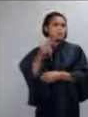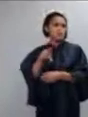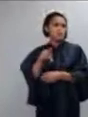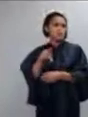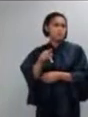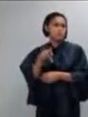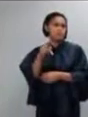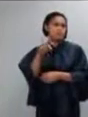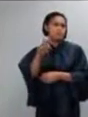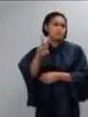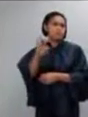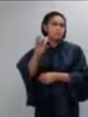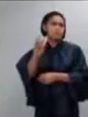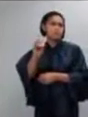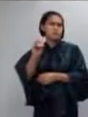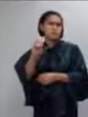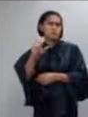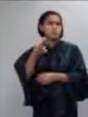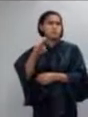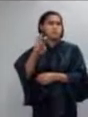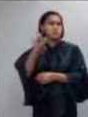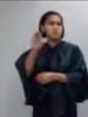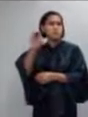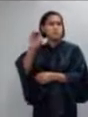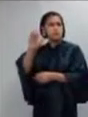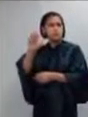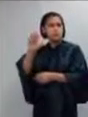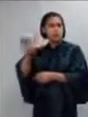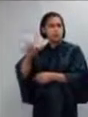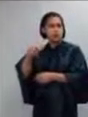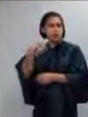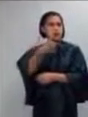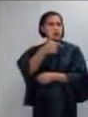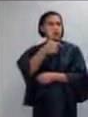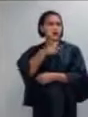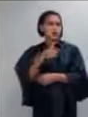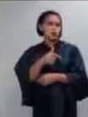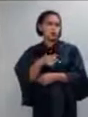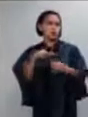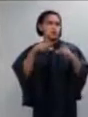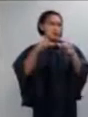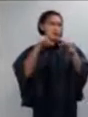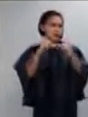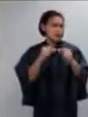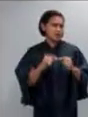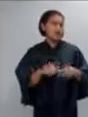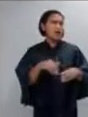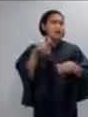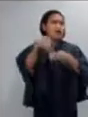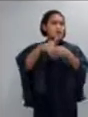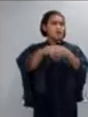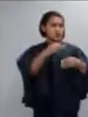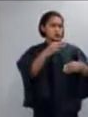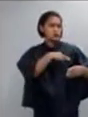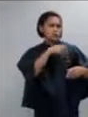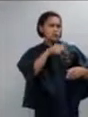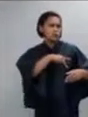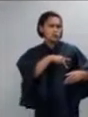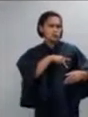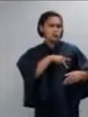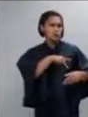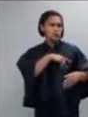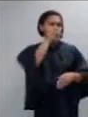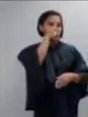E Vossa Excelência está prorrogando o afastamento, é esse? É, trago o voto definindo o pedido do Ministério Público Federal, no sentido de que prorroguemos